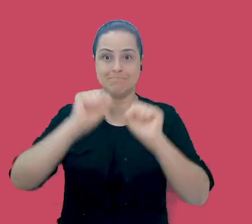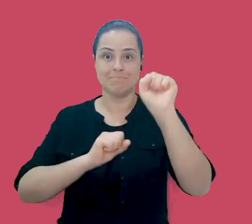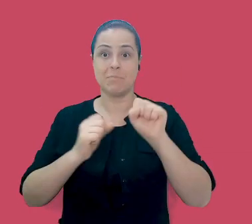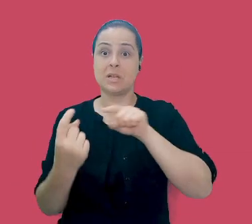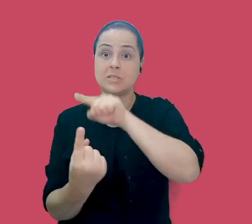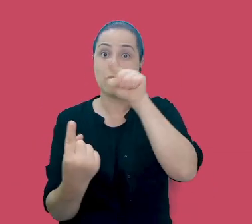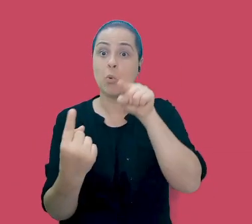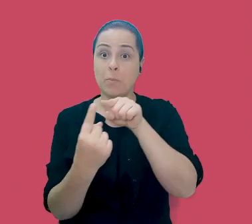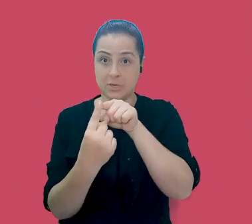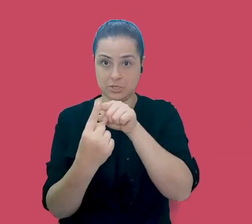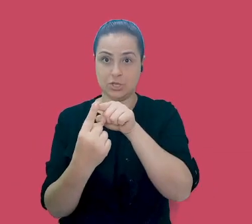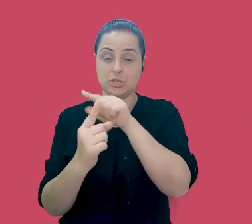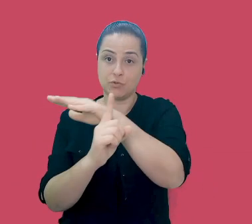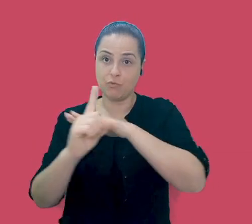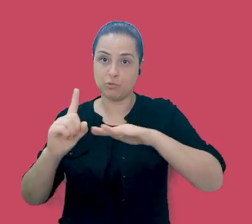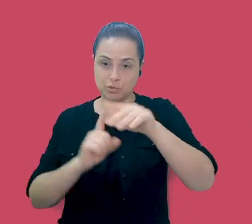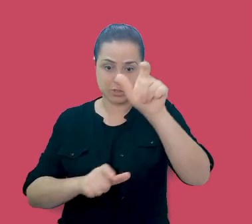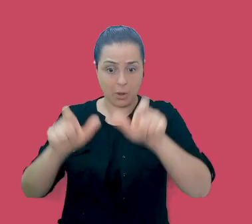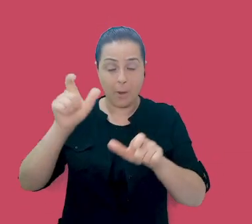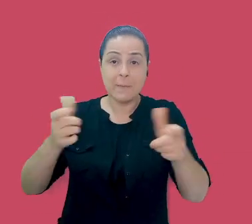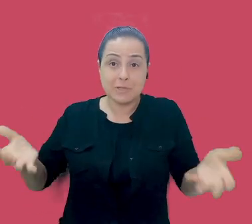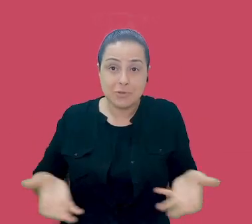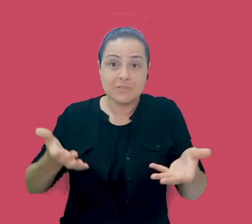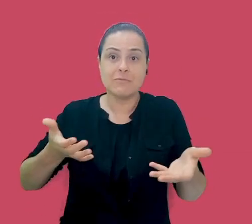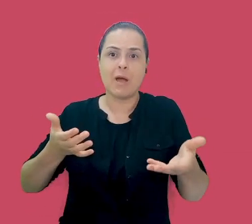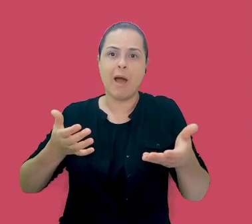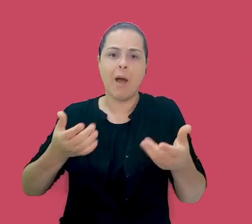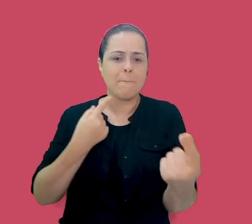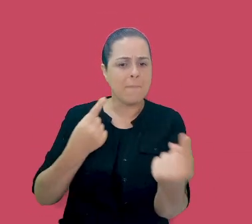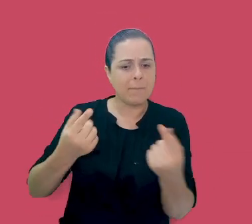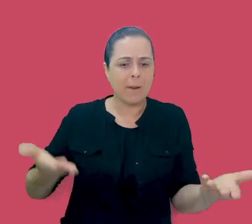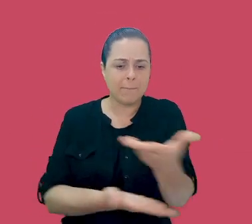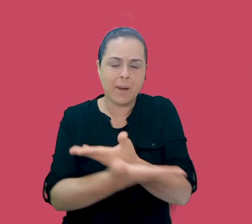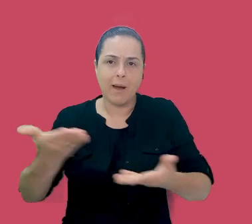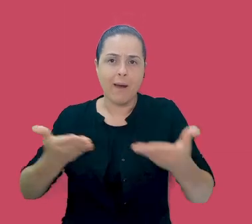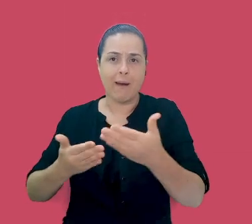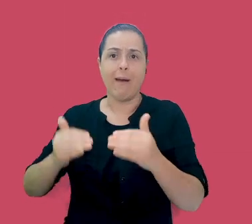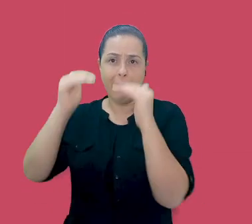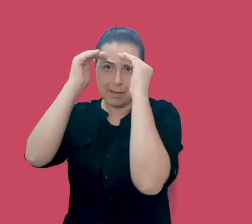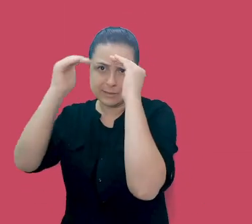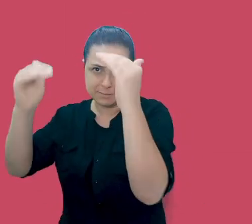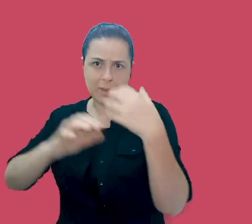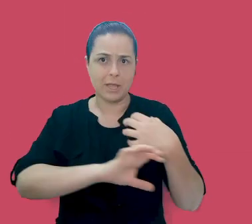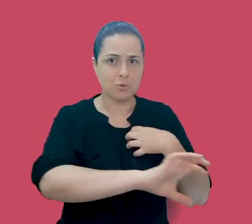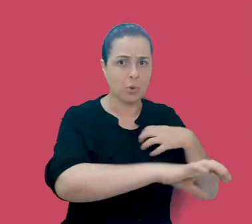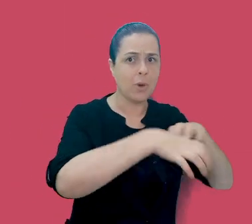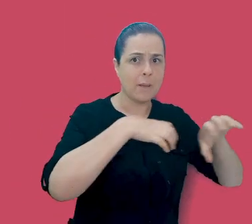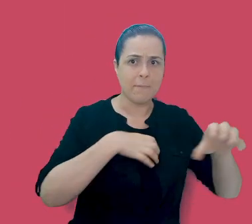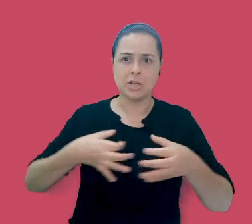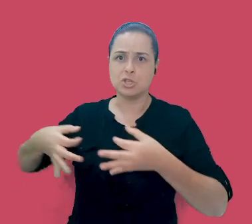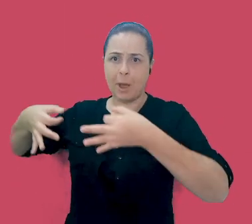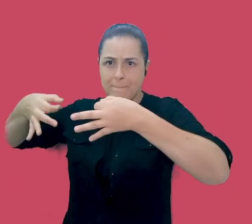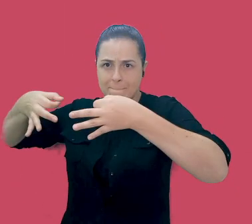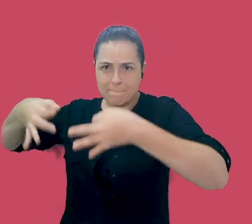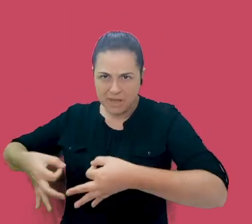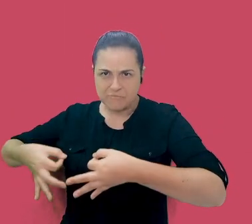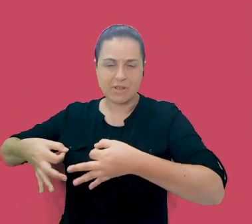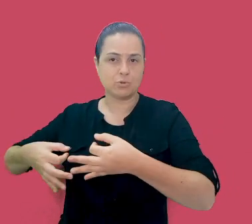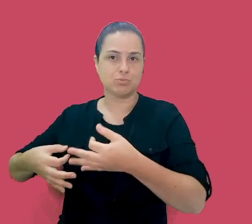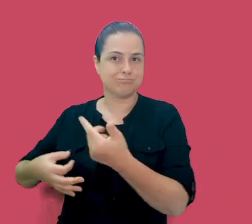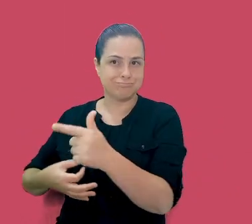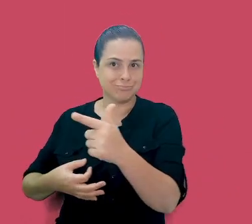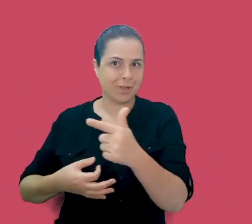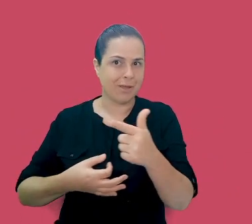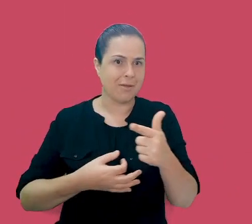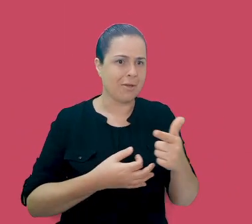com um propósito social que busca expandir o diálogo sobre o respeito, a empatia, a desconstrução do perfeito, a diversidade,